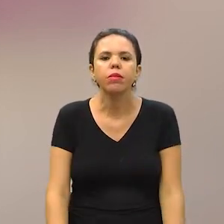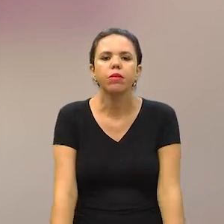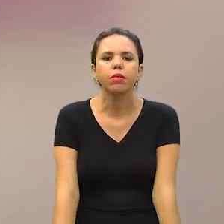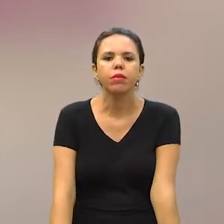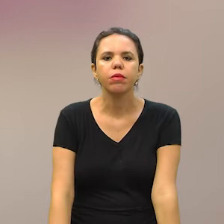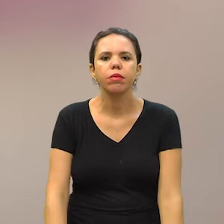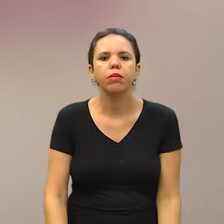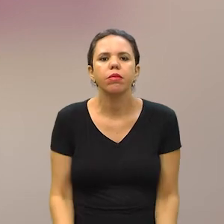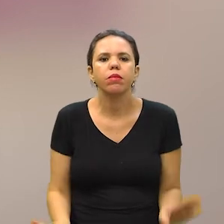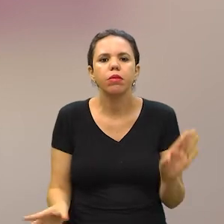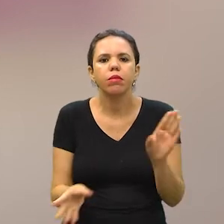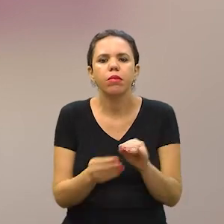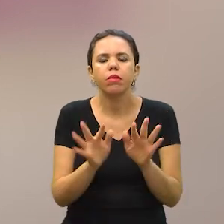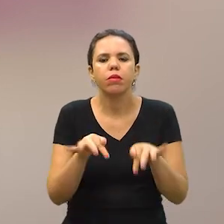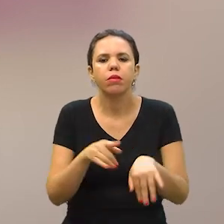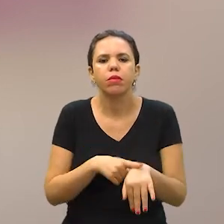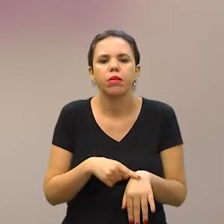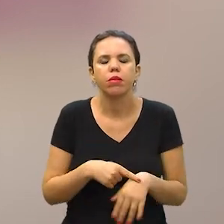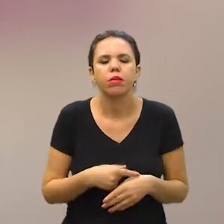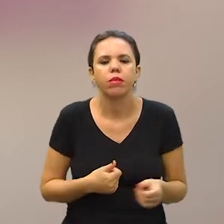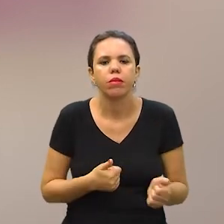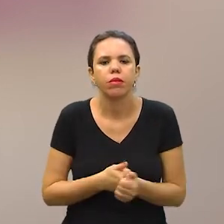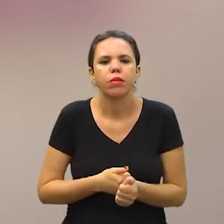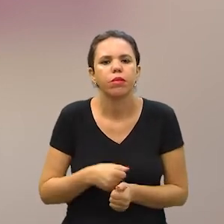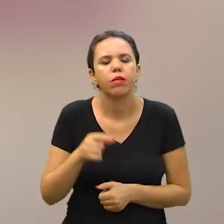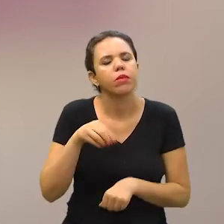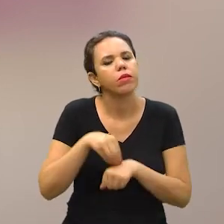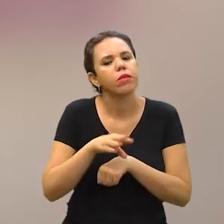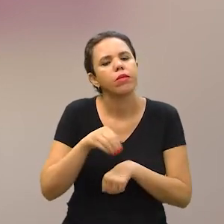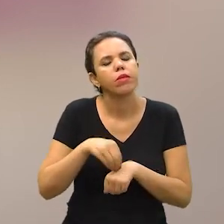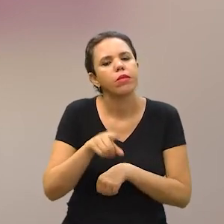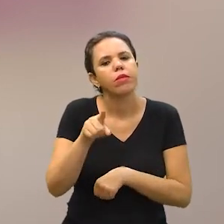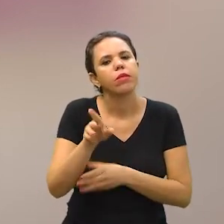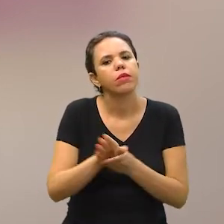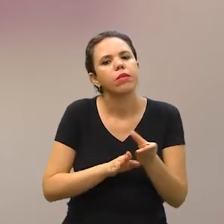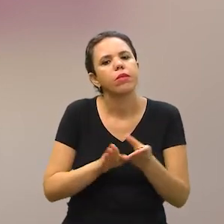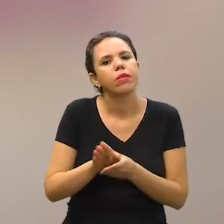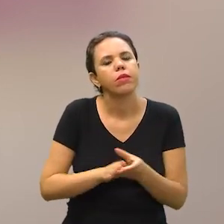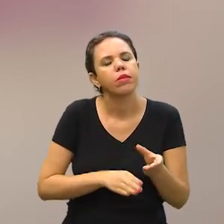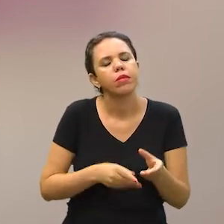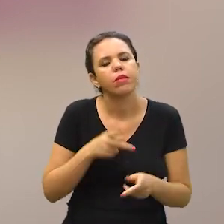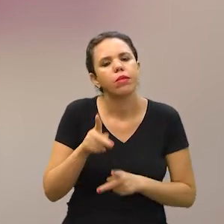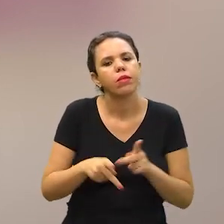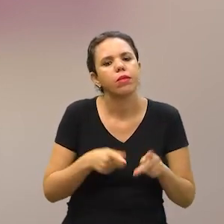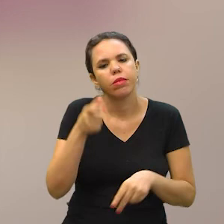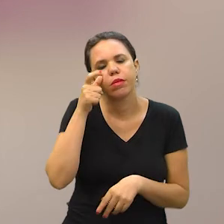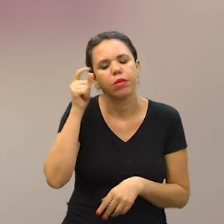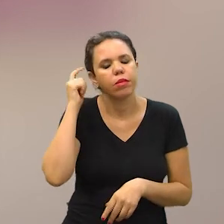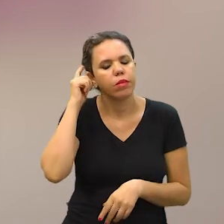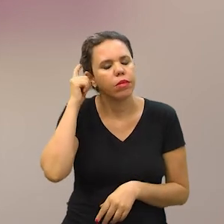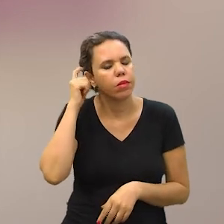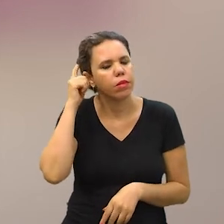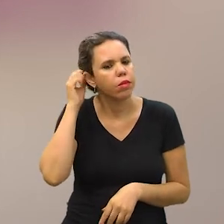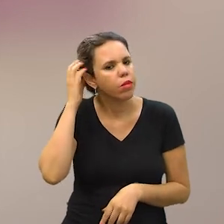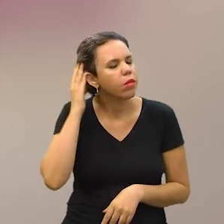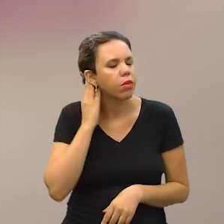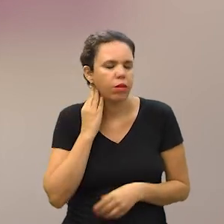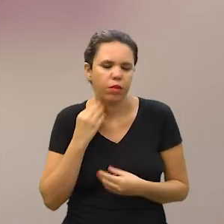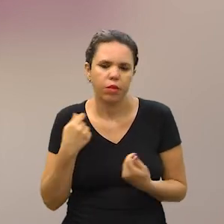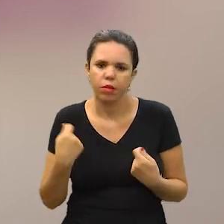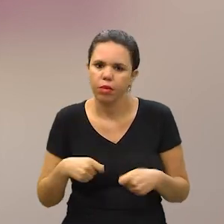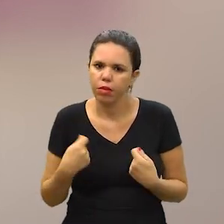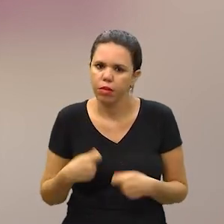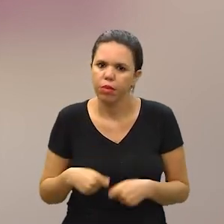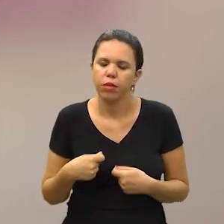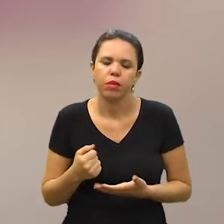Priscila, para a gente encerrar, infelizmente o nosso tempo é curto, qual dica, qual orientação que você dá para quem está assistindo a gente